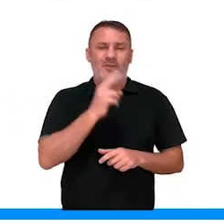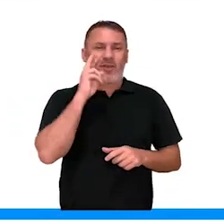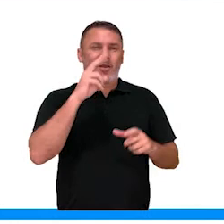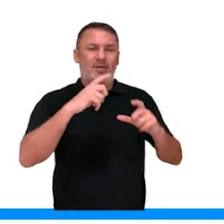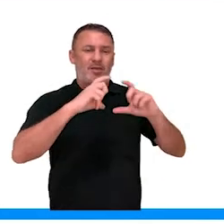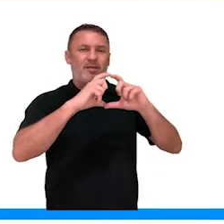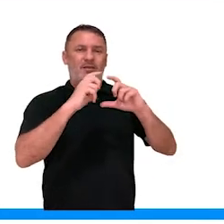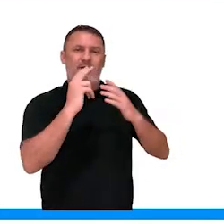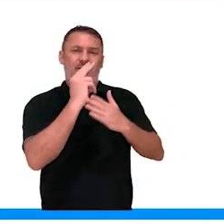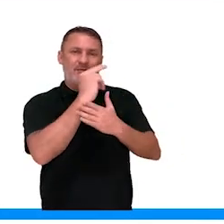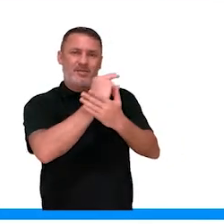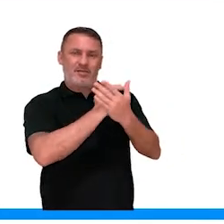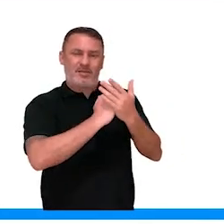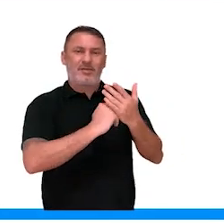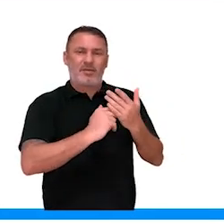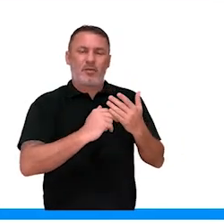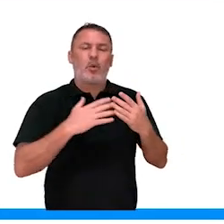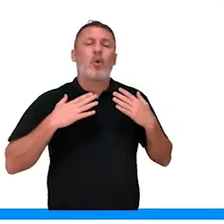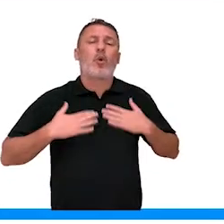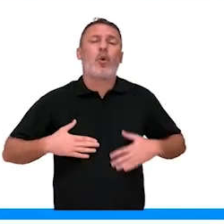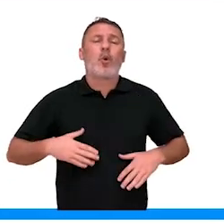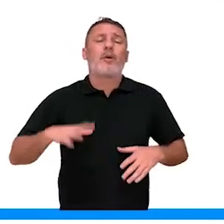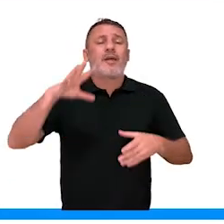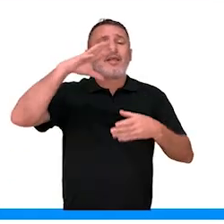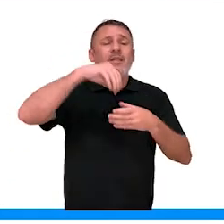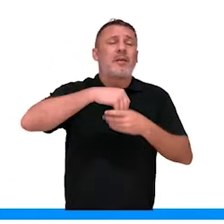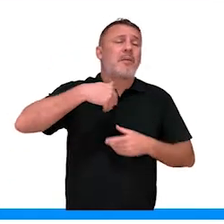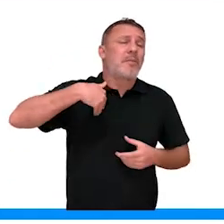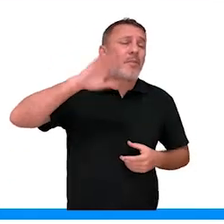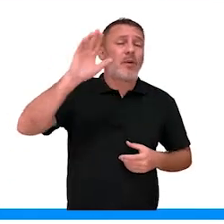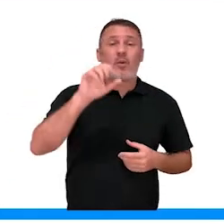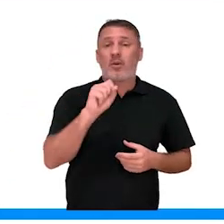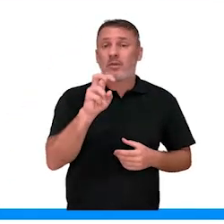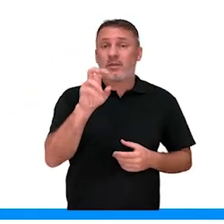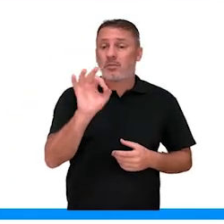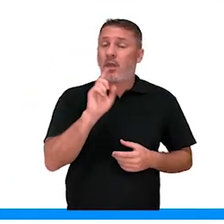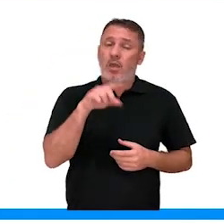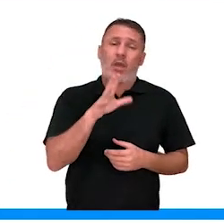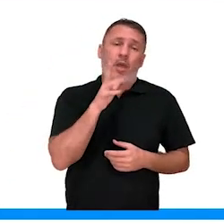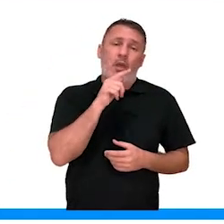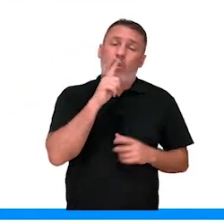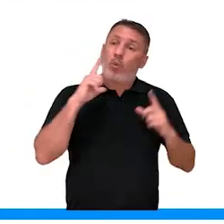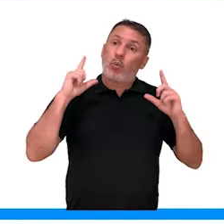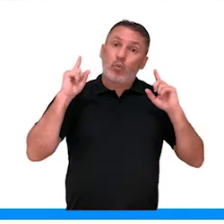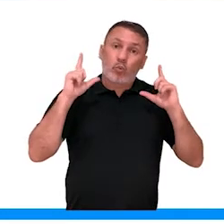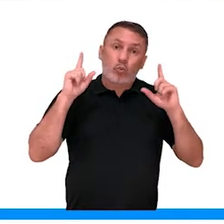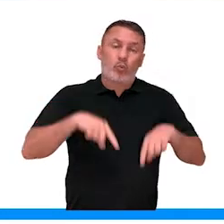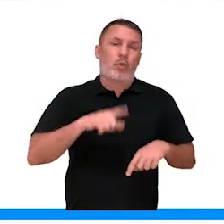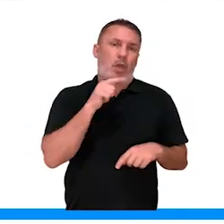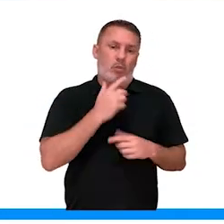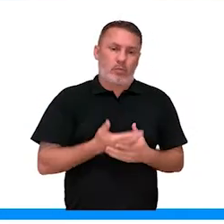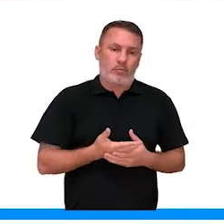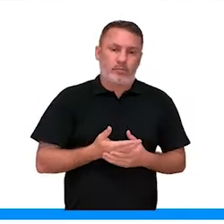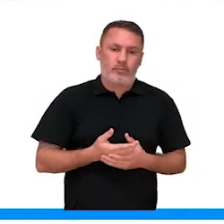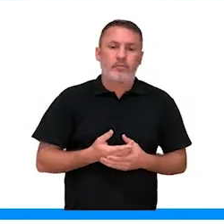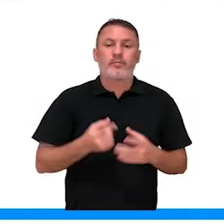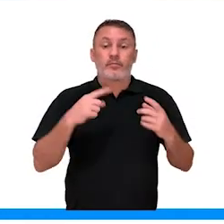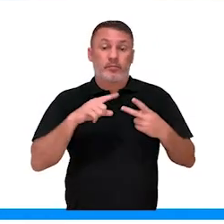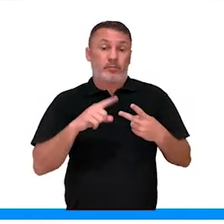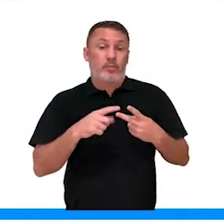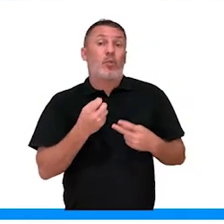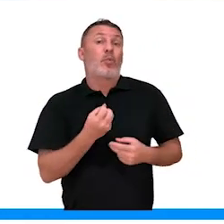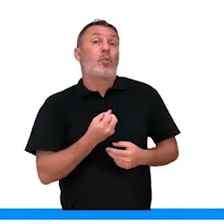no gráfico anterior, o nosso corpo corresponde aí a quase 85% somente dela. E